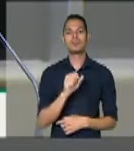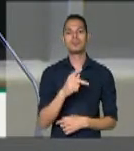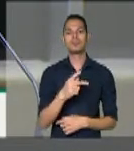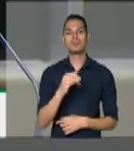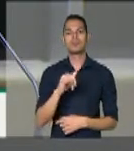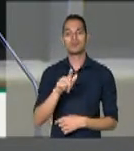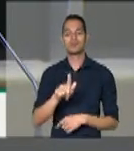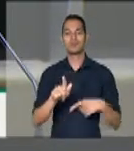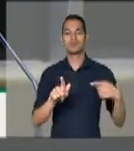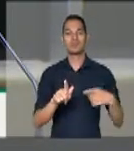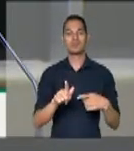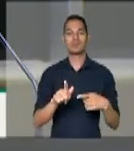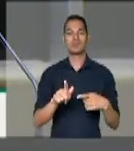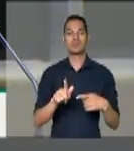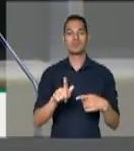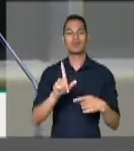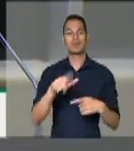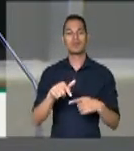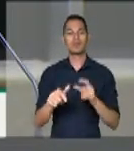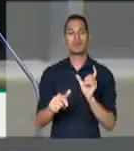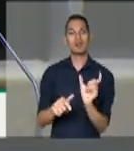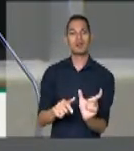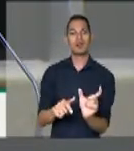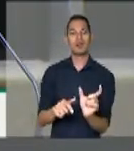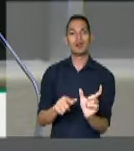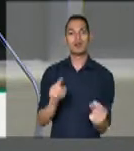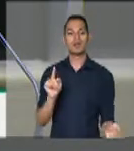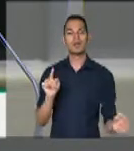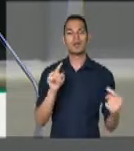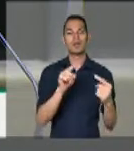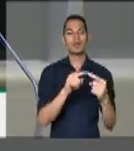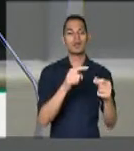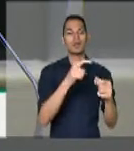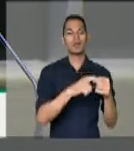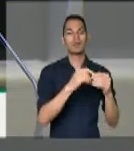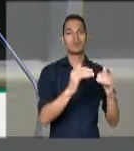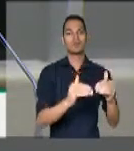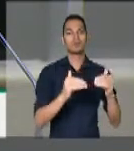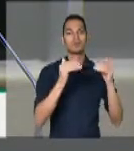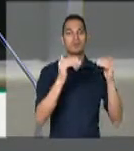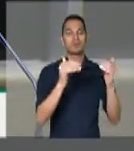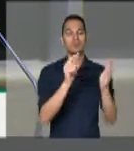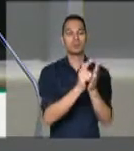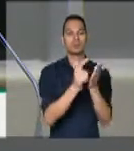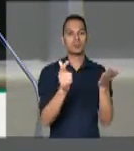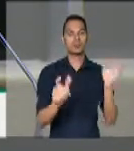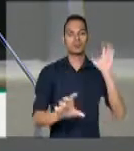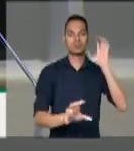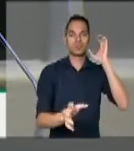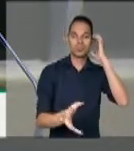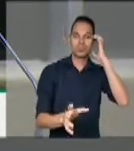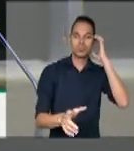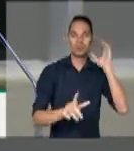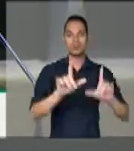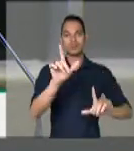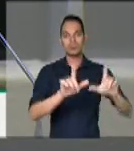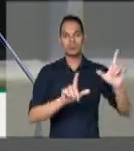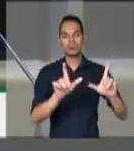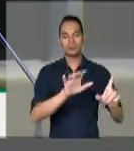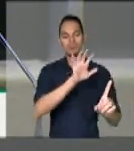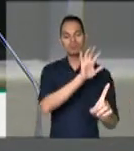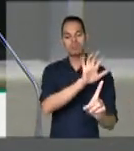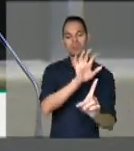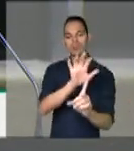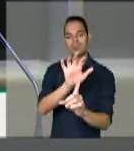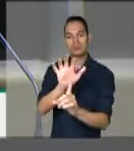expressão utilizada para se referir a órgãos de grande imprensa que são considerados tendenciosos e